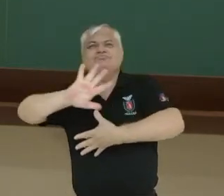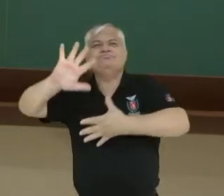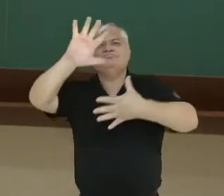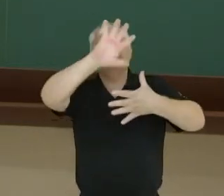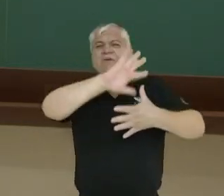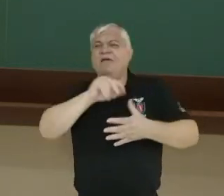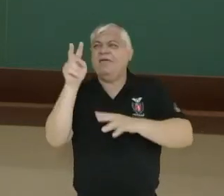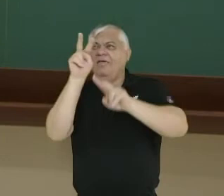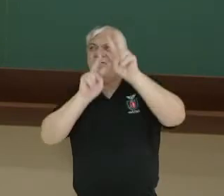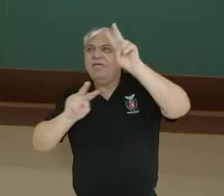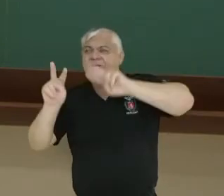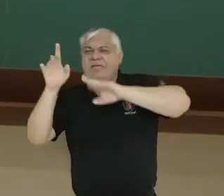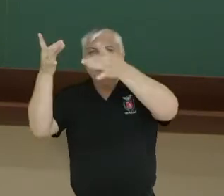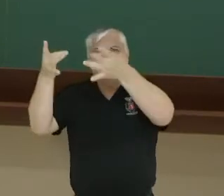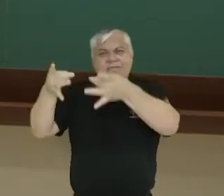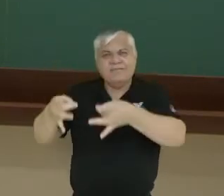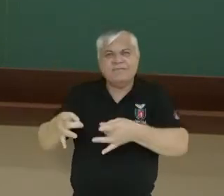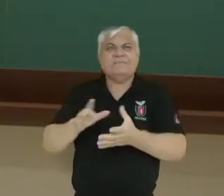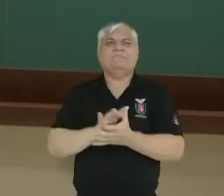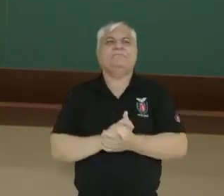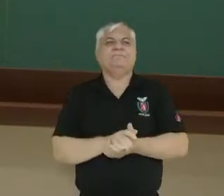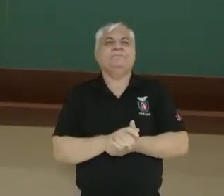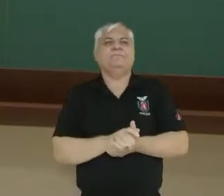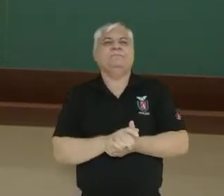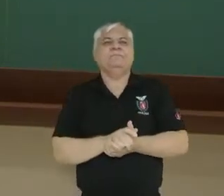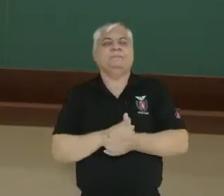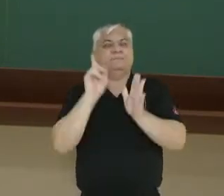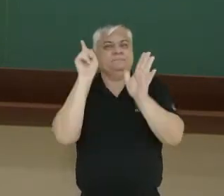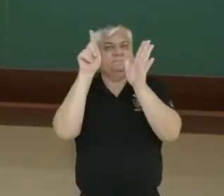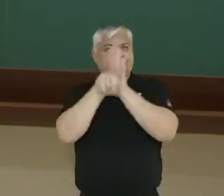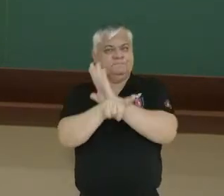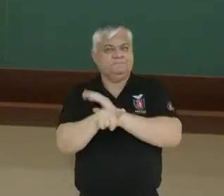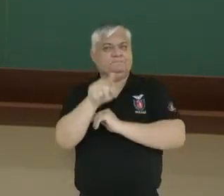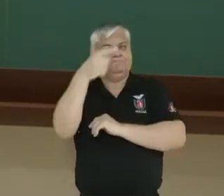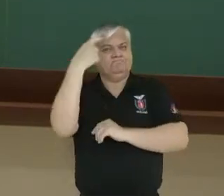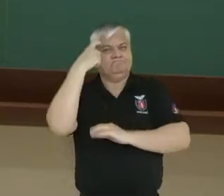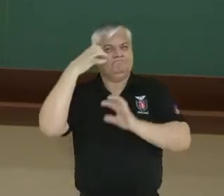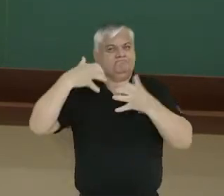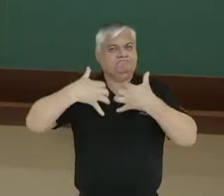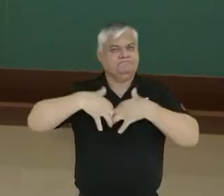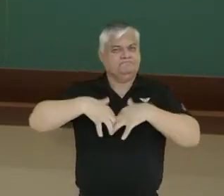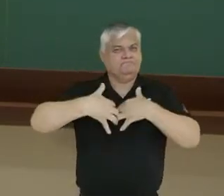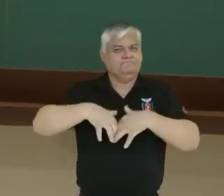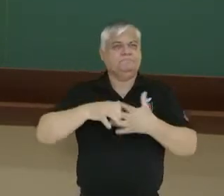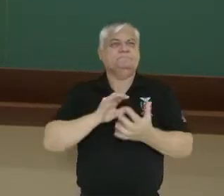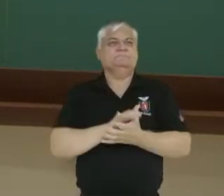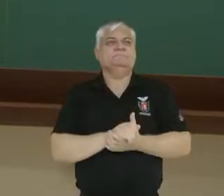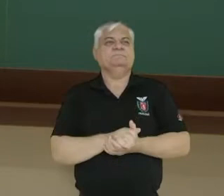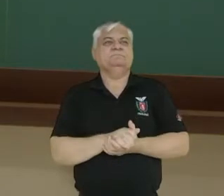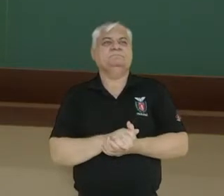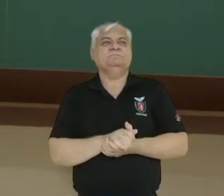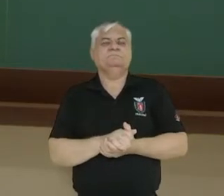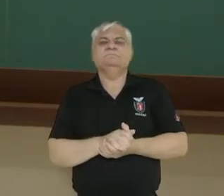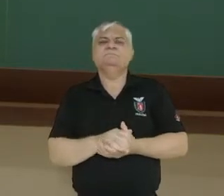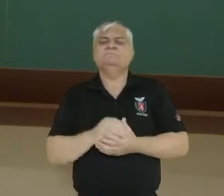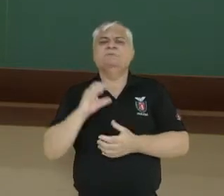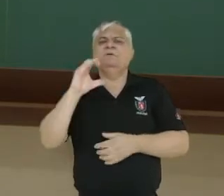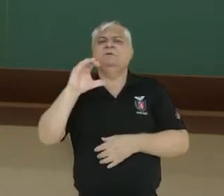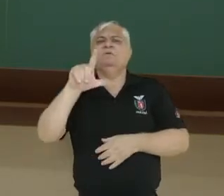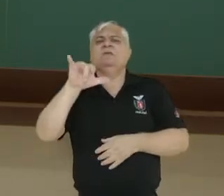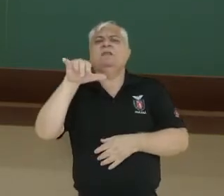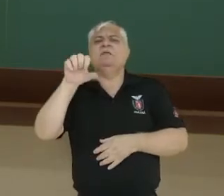explicação, certo? E aí duas perguntinhas iniciais aí para pensarmos juntos. Como é o clima da